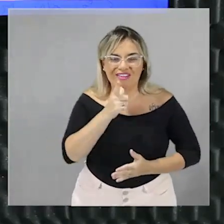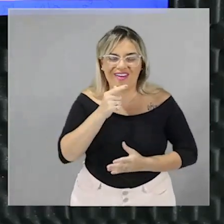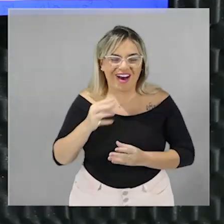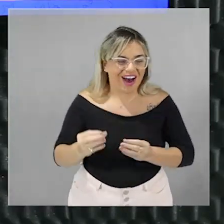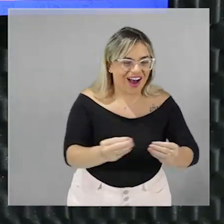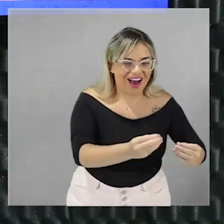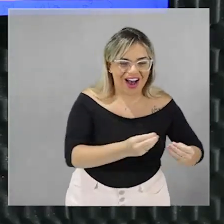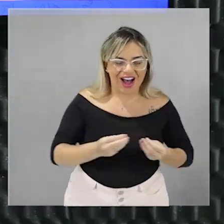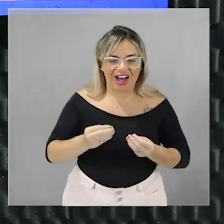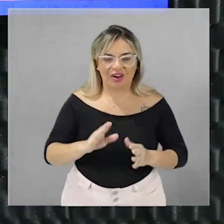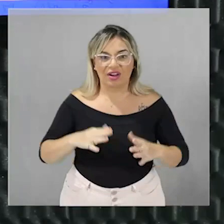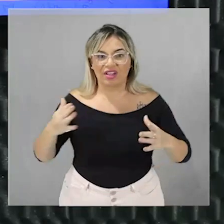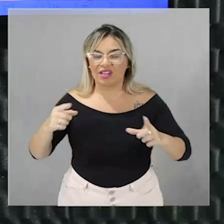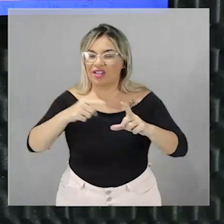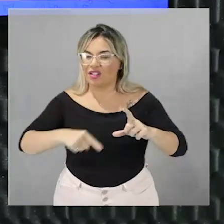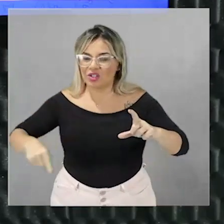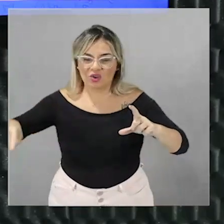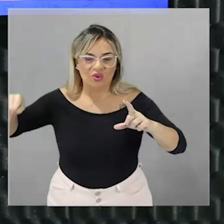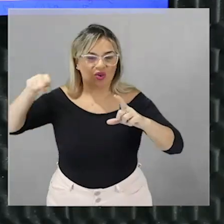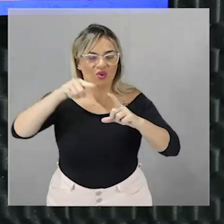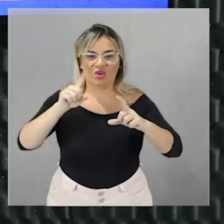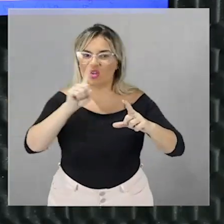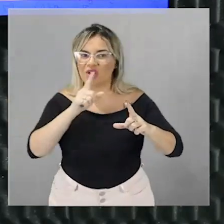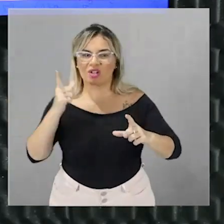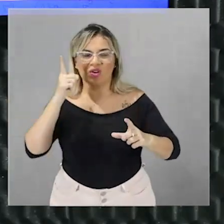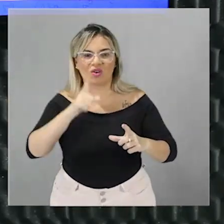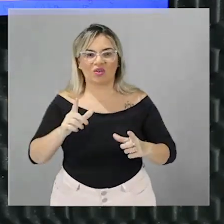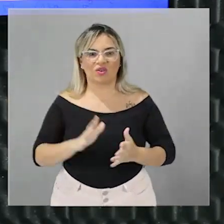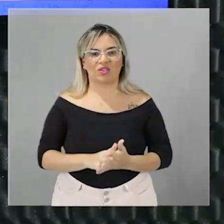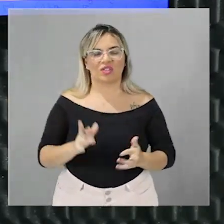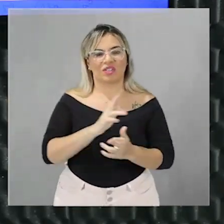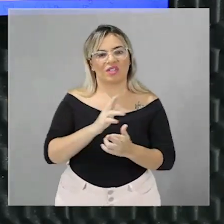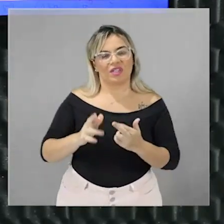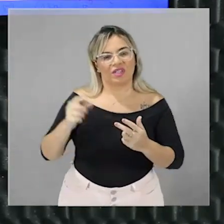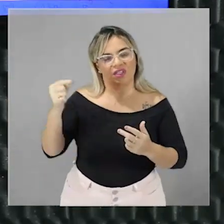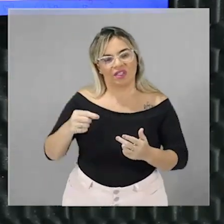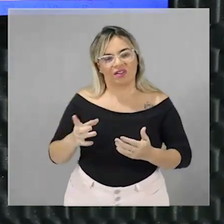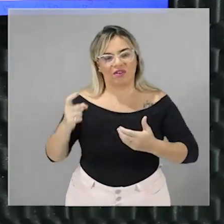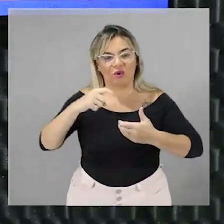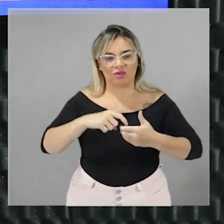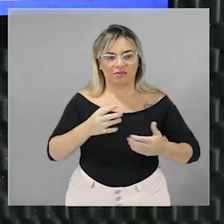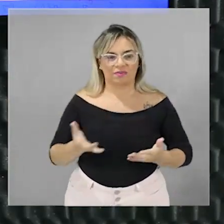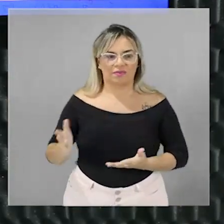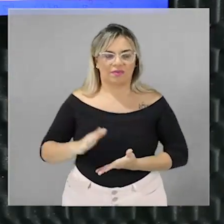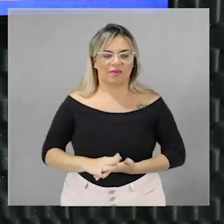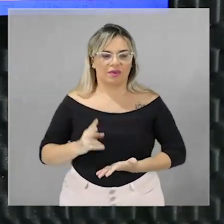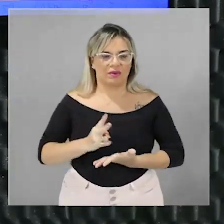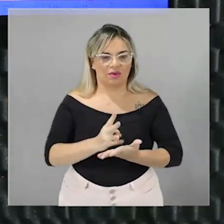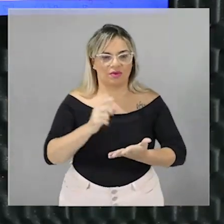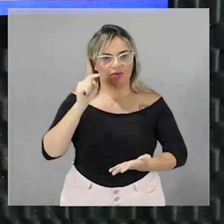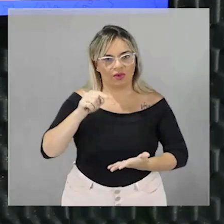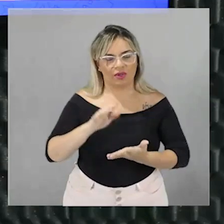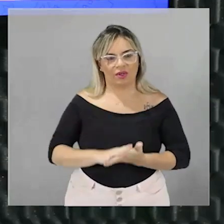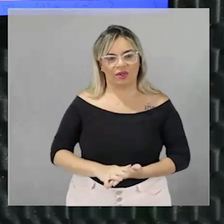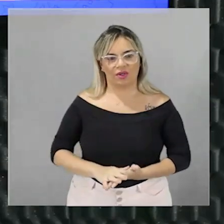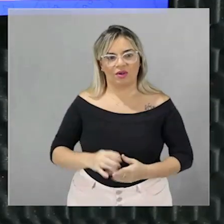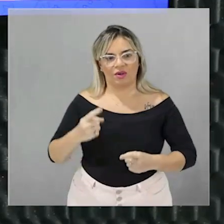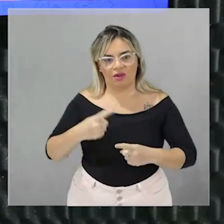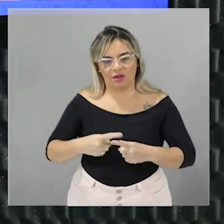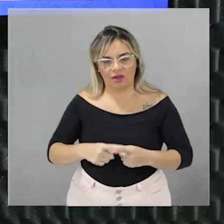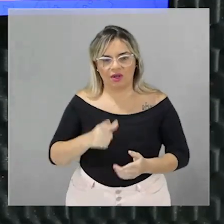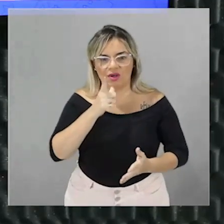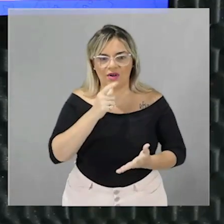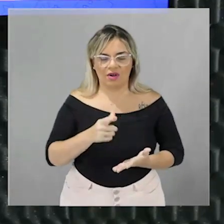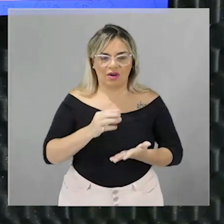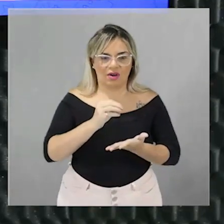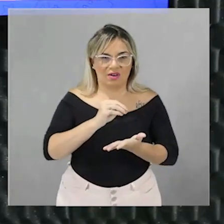internet, rapidamente, vê aí Mar de Aral, tu vai ver do que eu estou falando, fechou? Continuando. Por essa razão, a escassez de